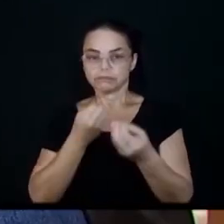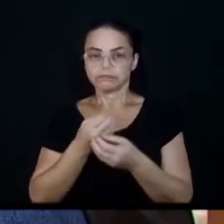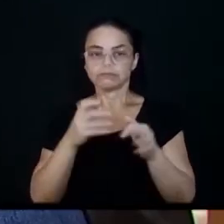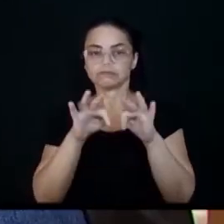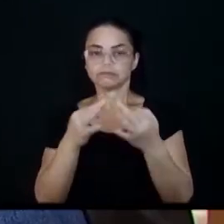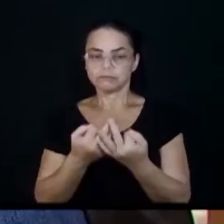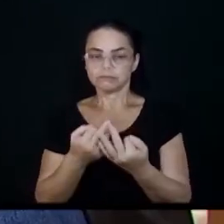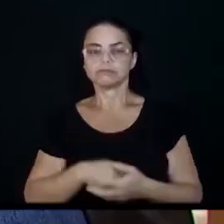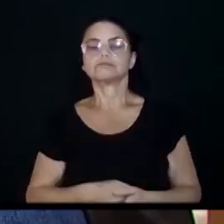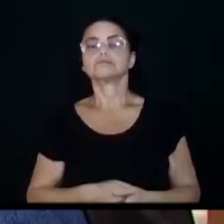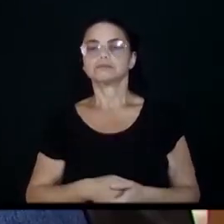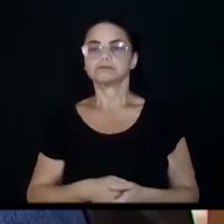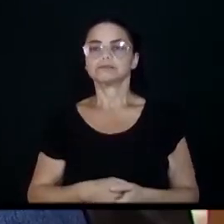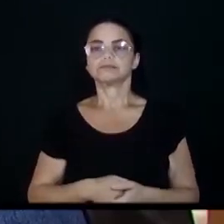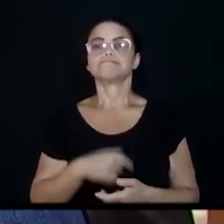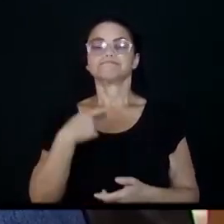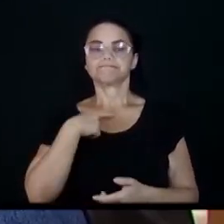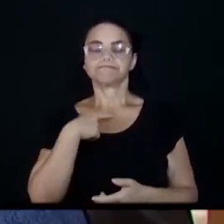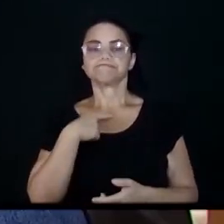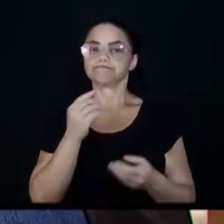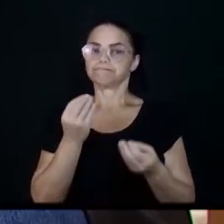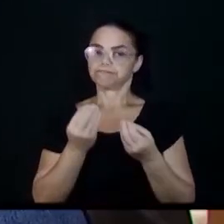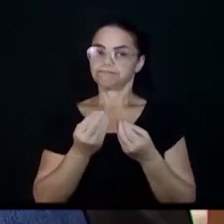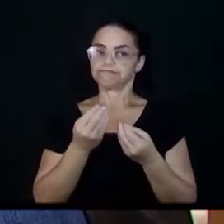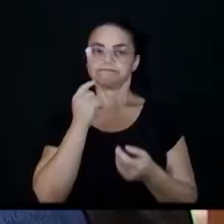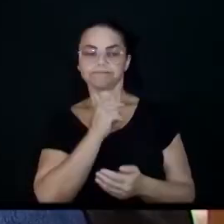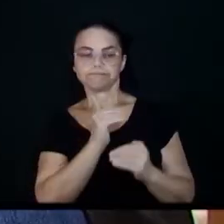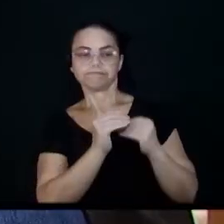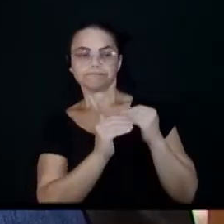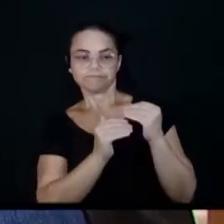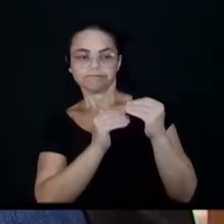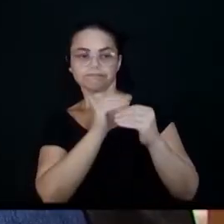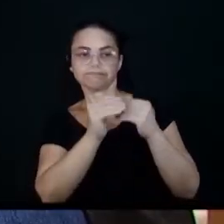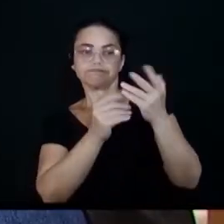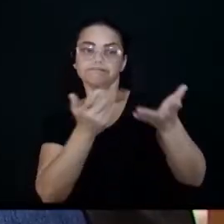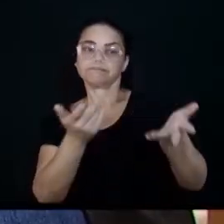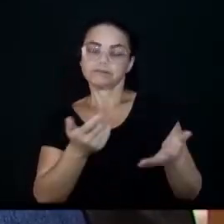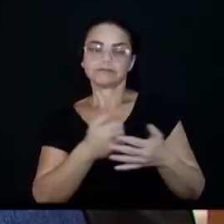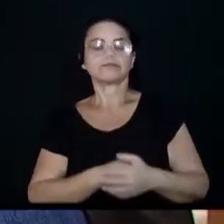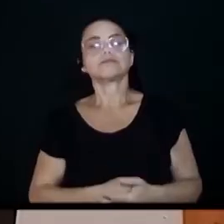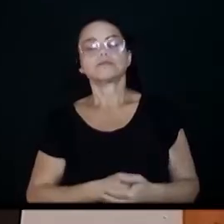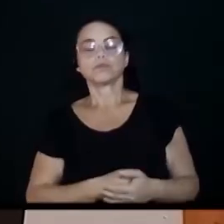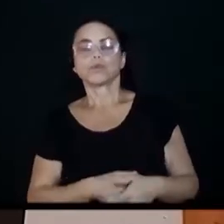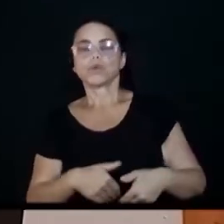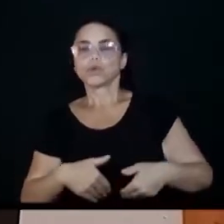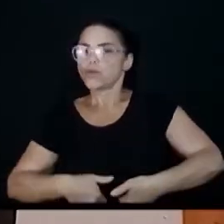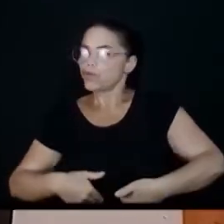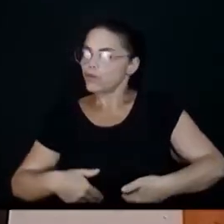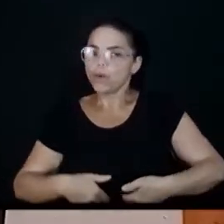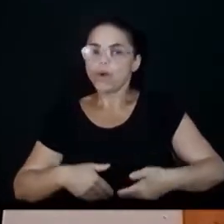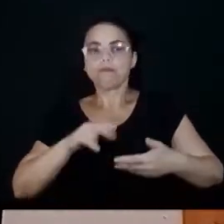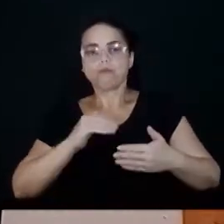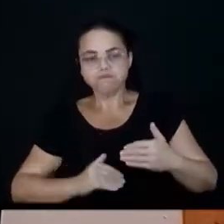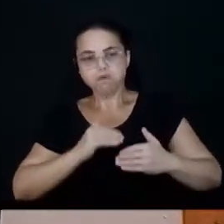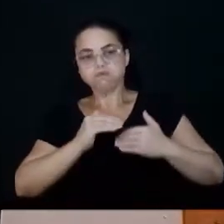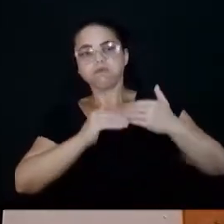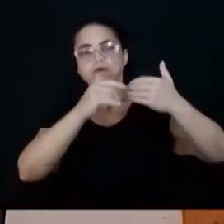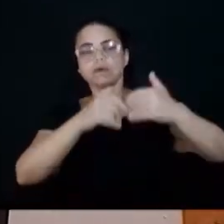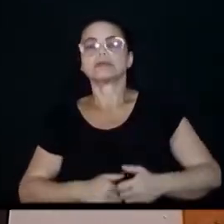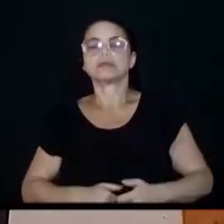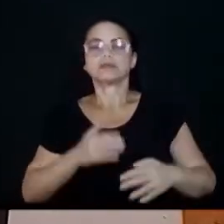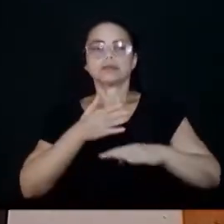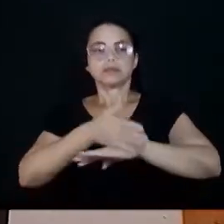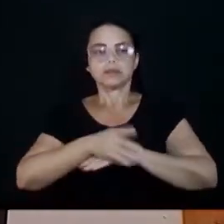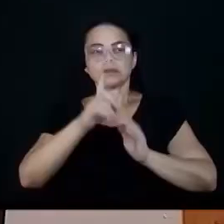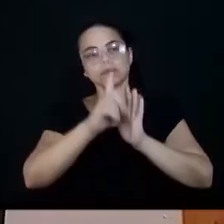assim, está se desenvolvendo, vamos dizer assim, tá crescendo, está conseguindo acessar os seus